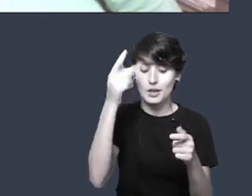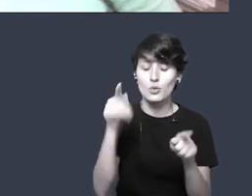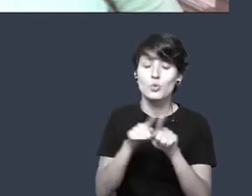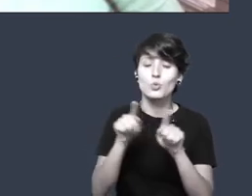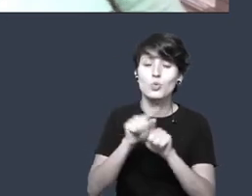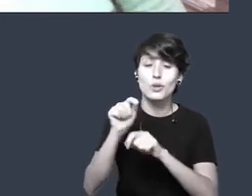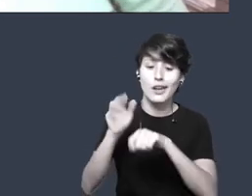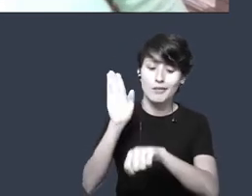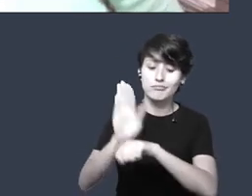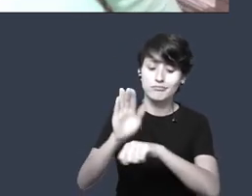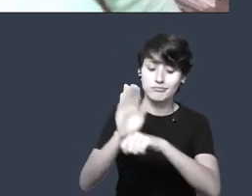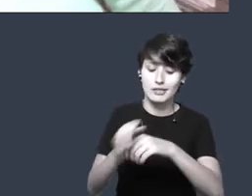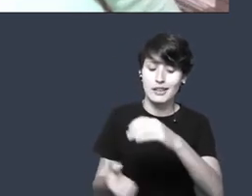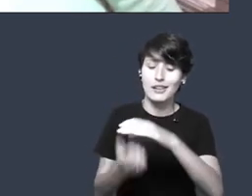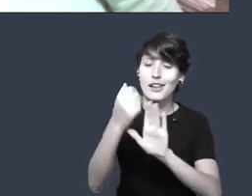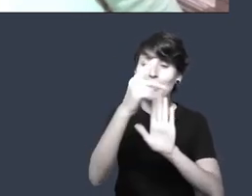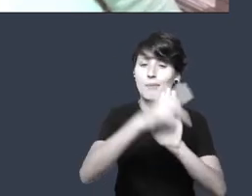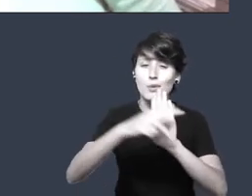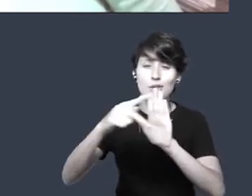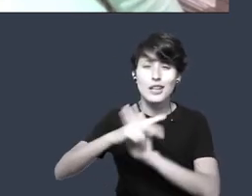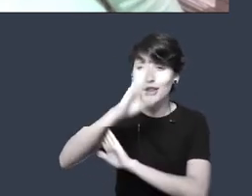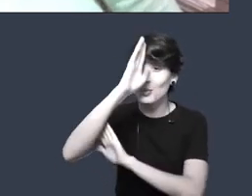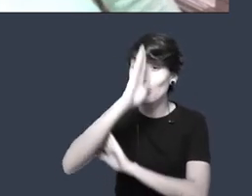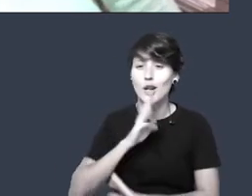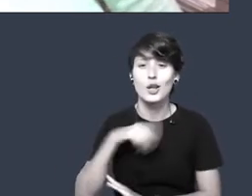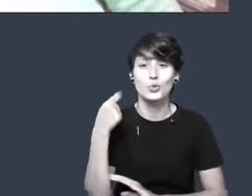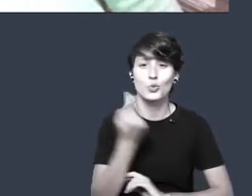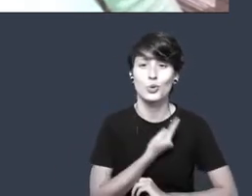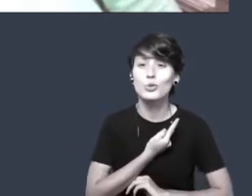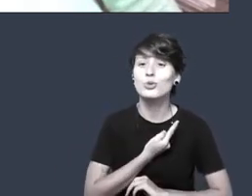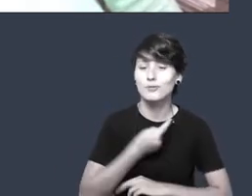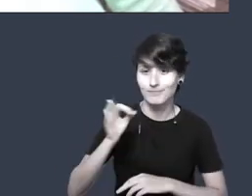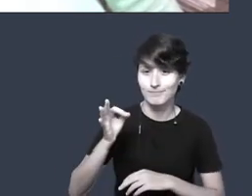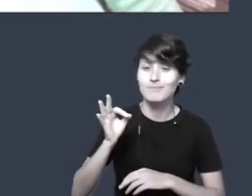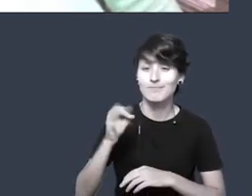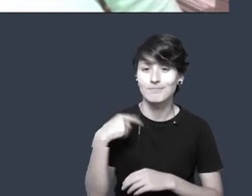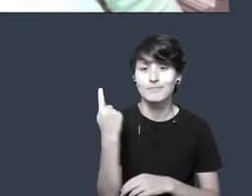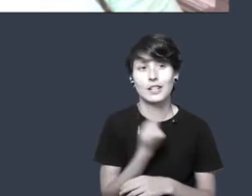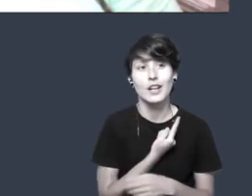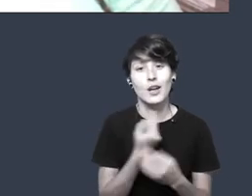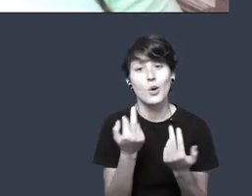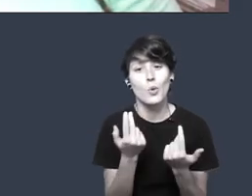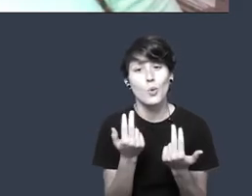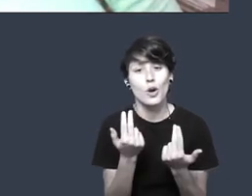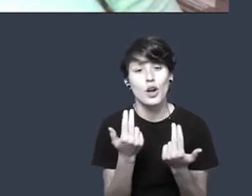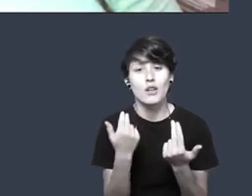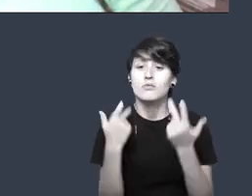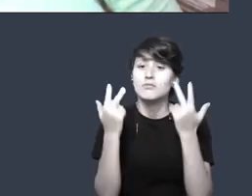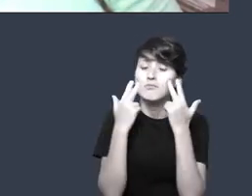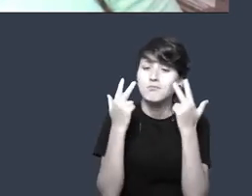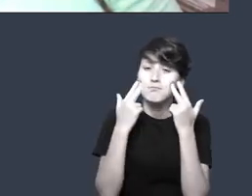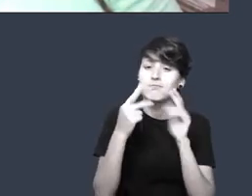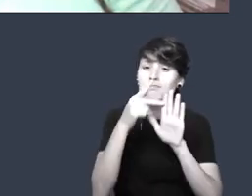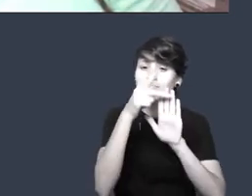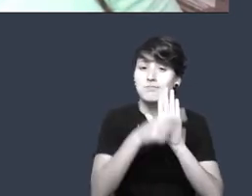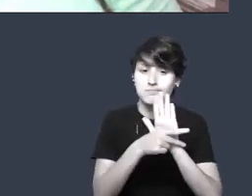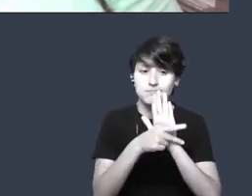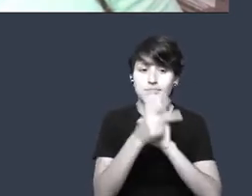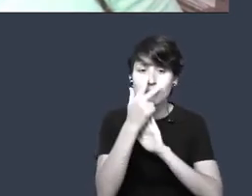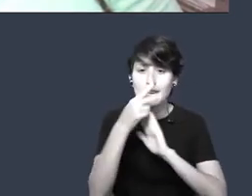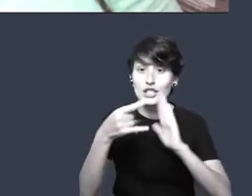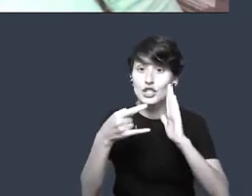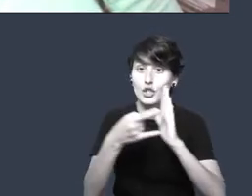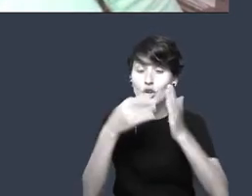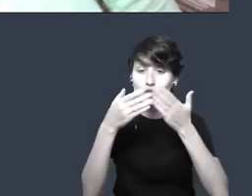para contribuir e criar projetos que são gratuitos, né? Então, geralmente, esses projetos que são de código